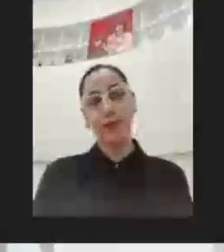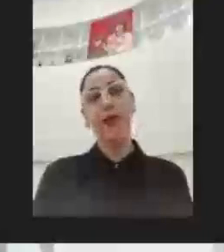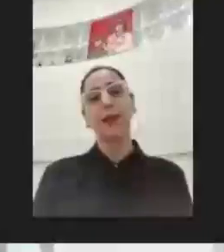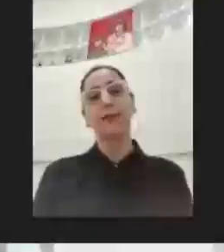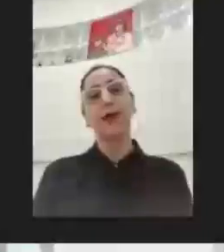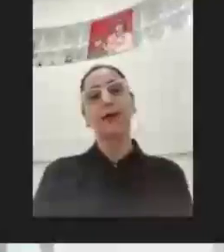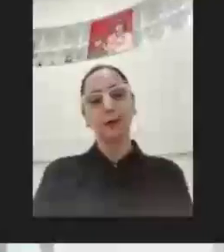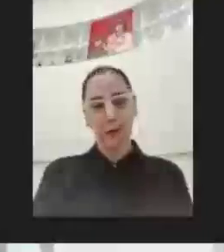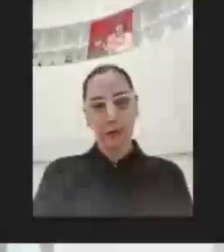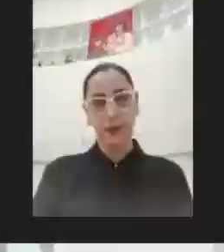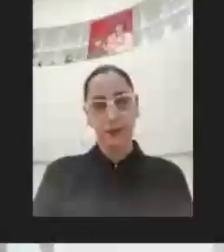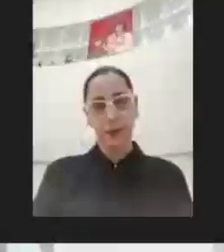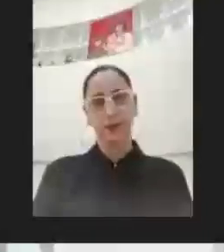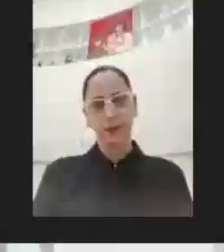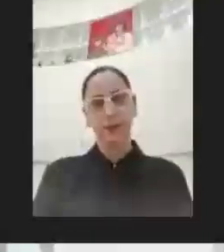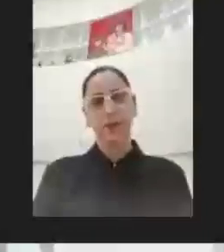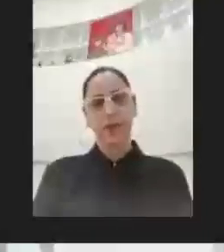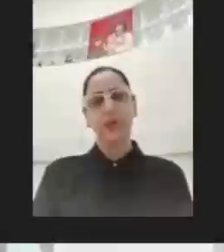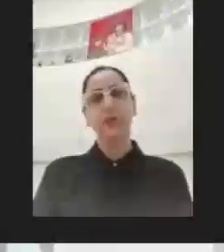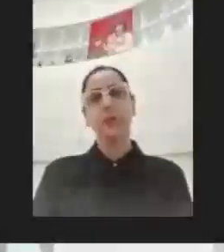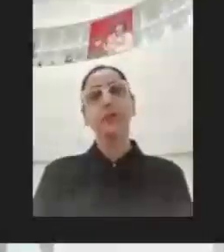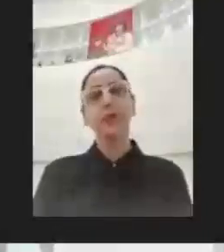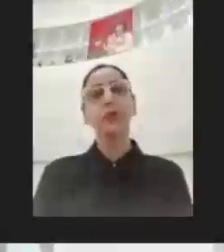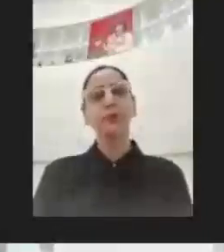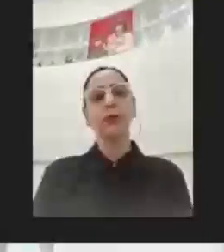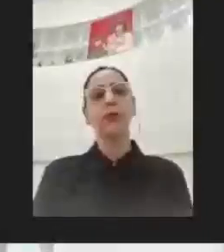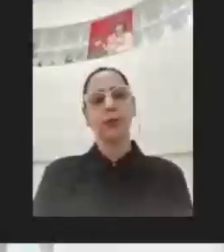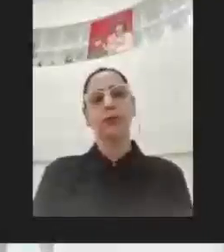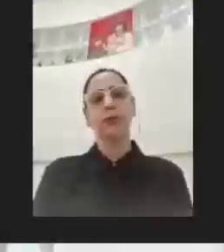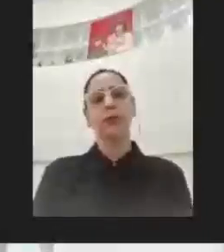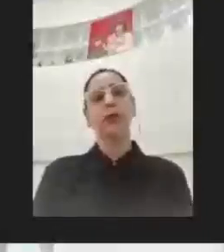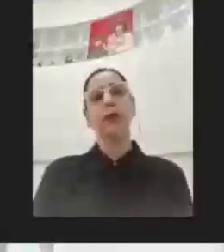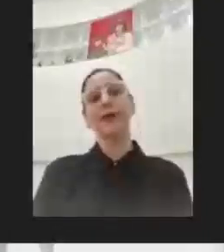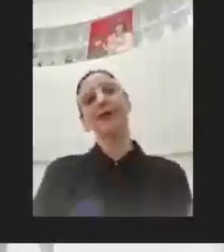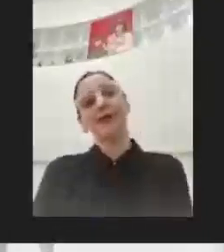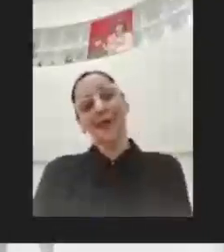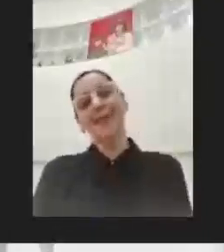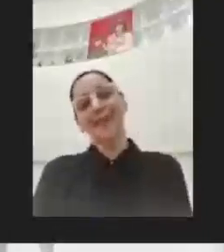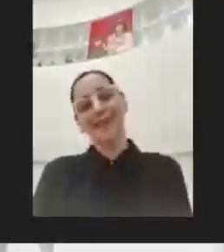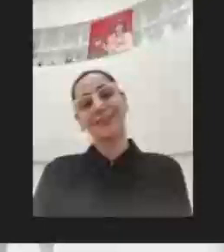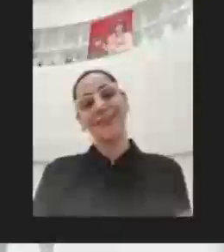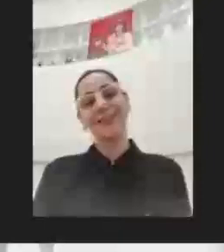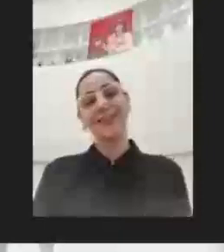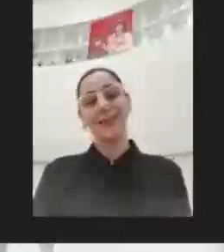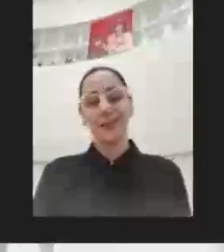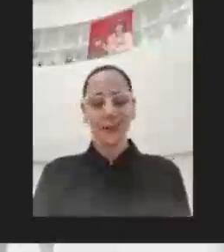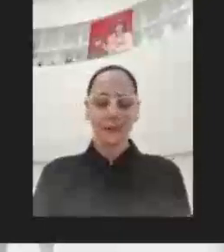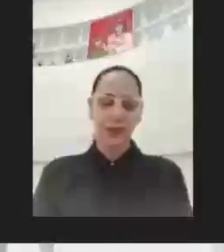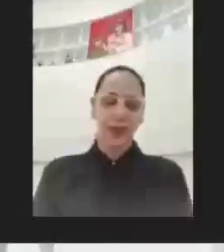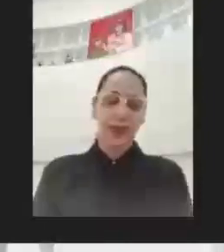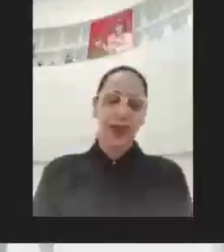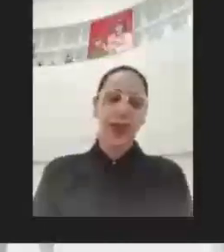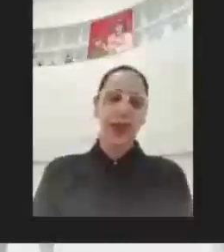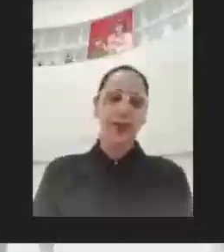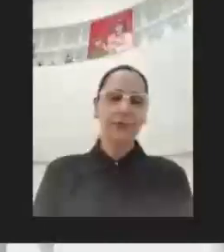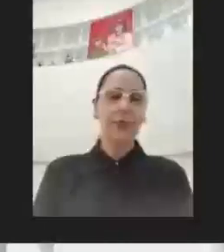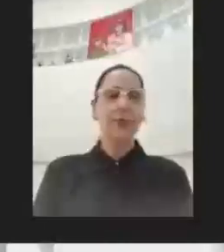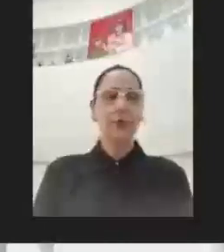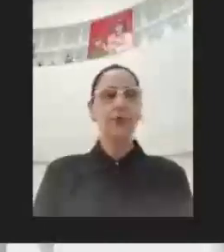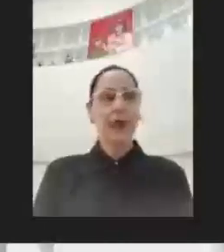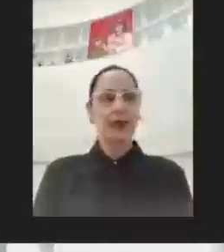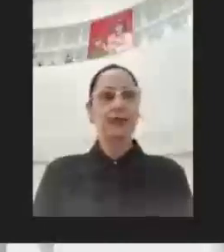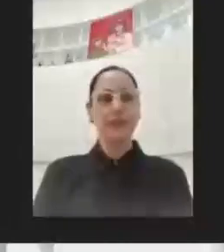procurar a unidade de saúde ali mais próxima. Isso é muito importante. E quem está na unidade de